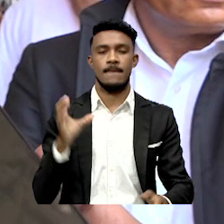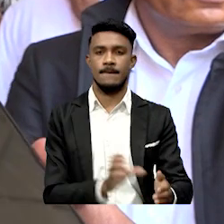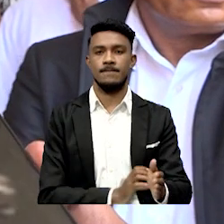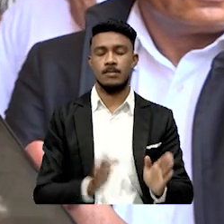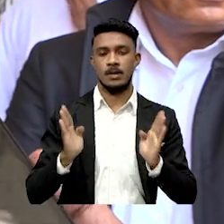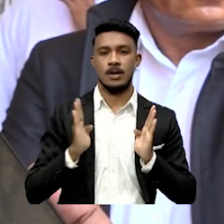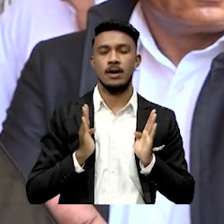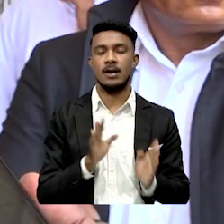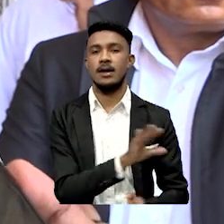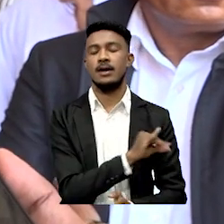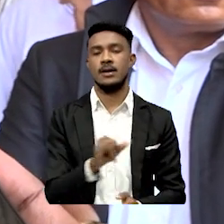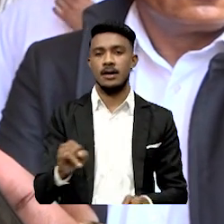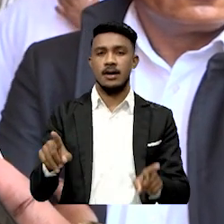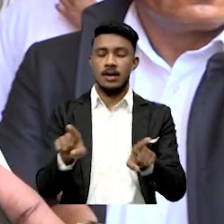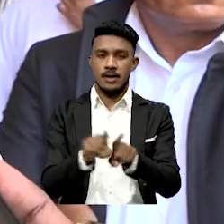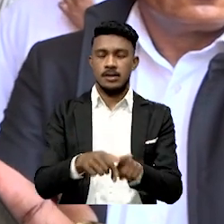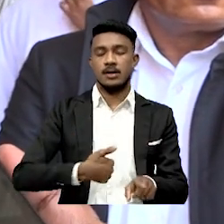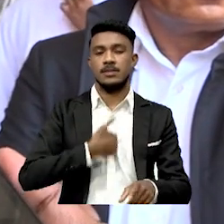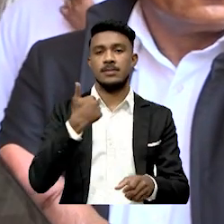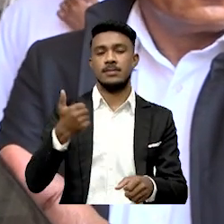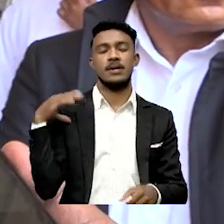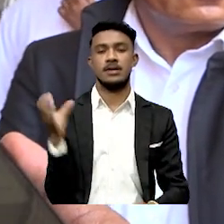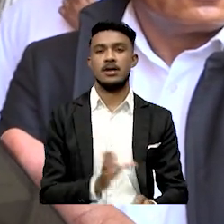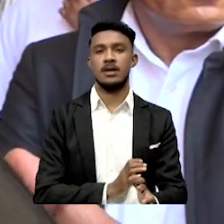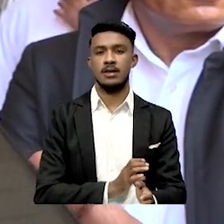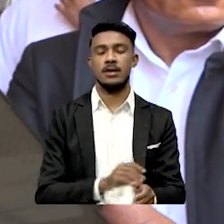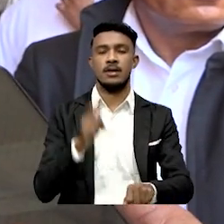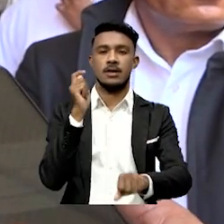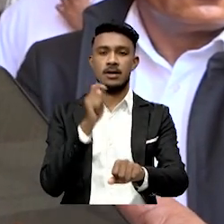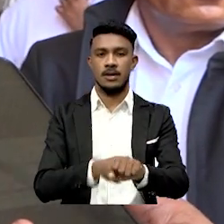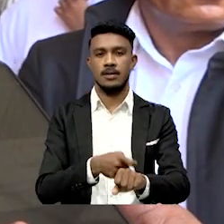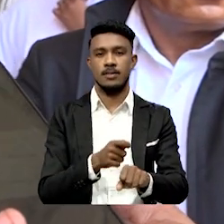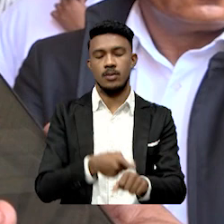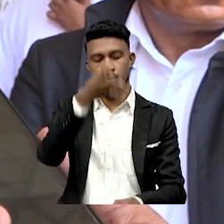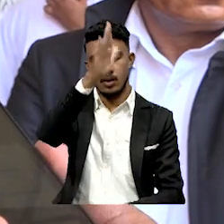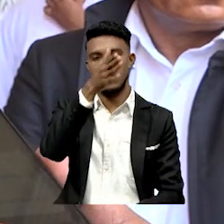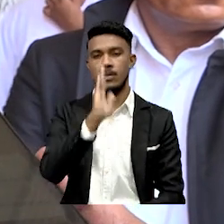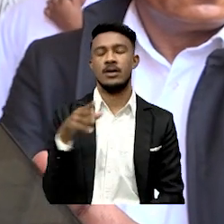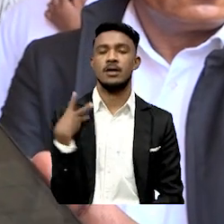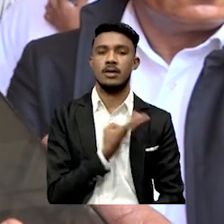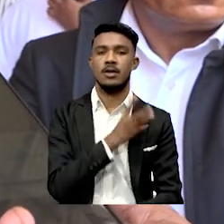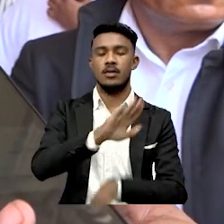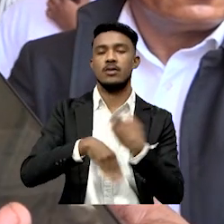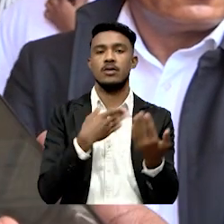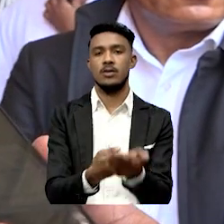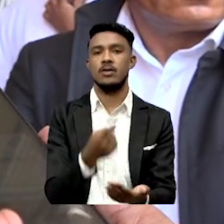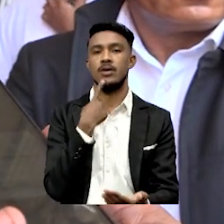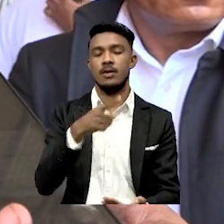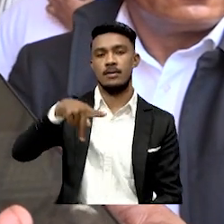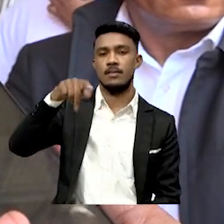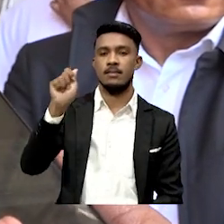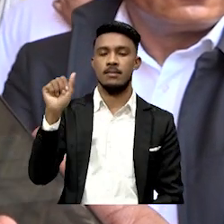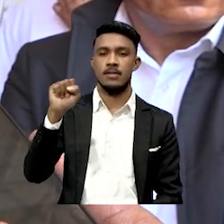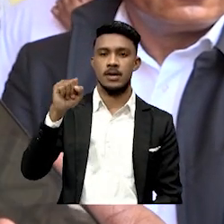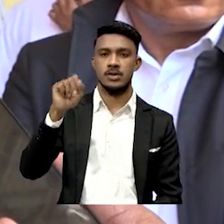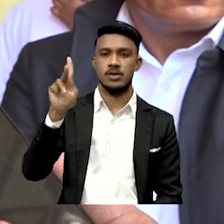husi momento graça nenian. Momento graça nenian, likor momento graça nenian, bito bol dengan kata, Pascua ne la liulet